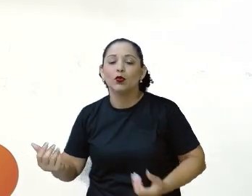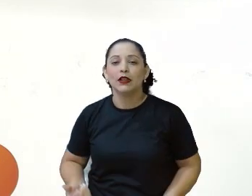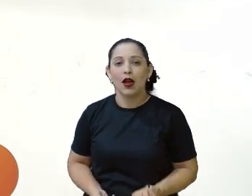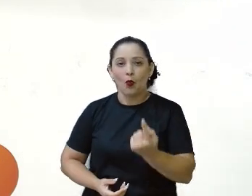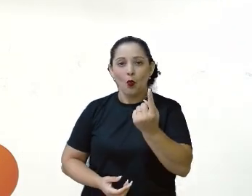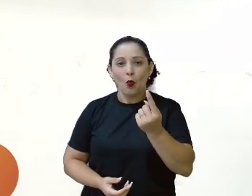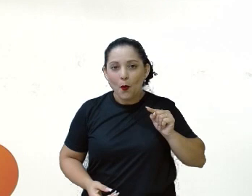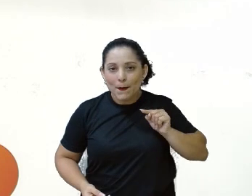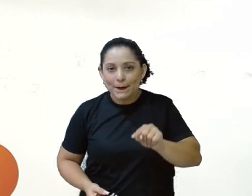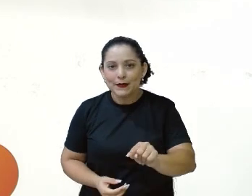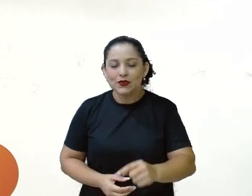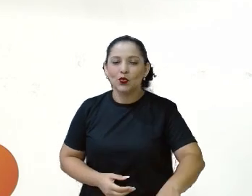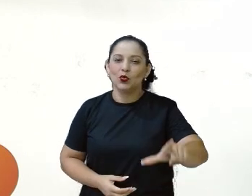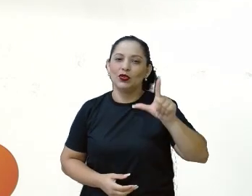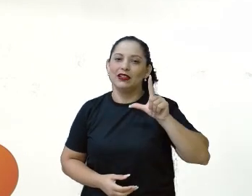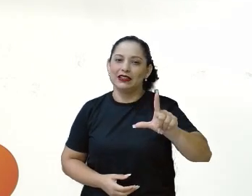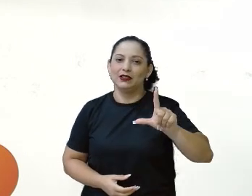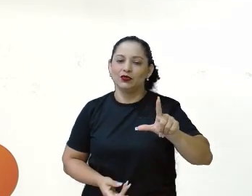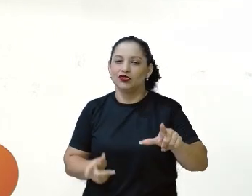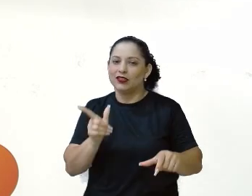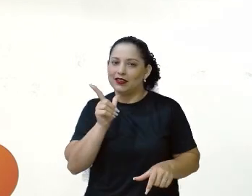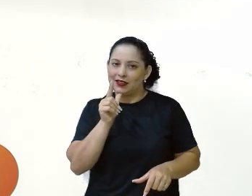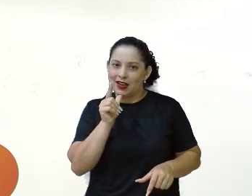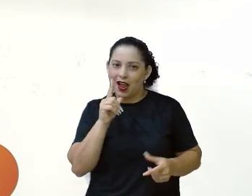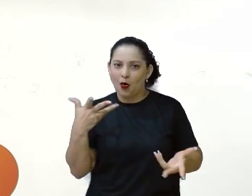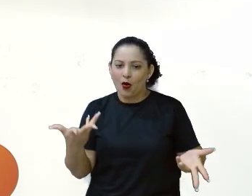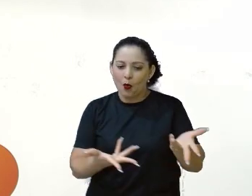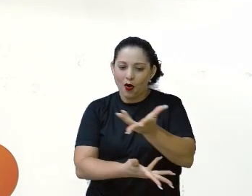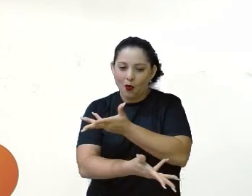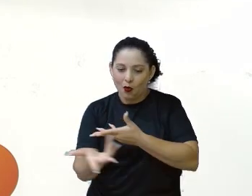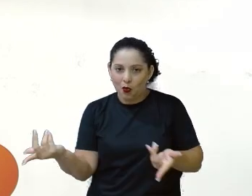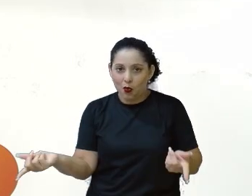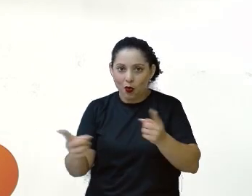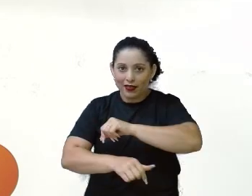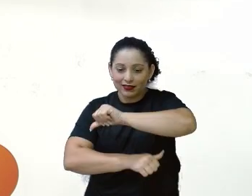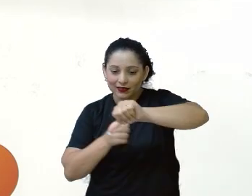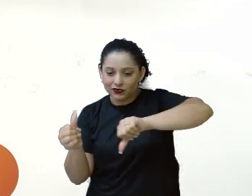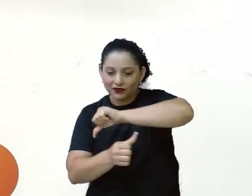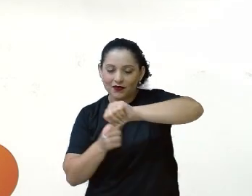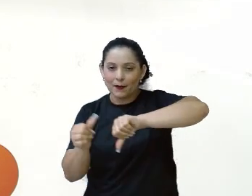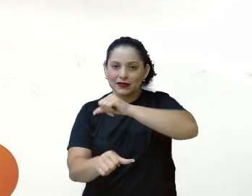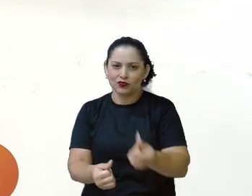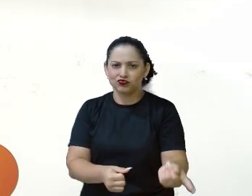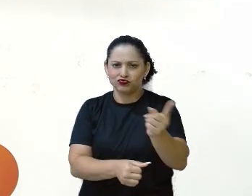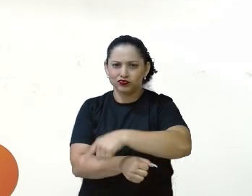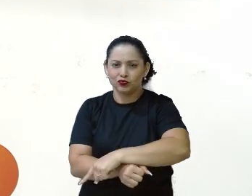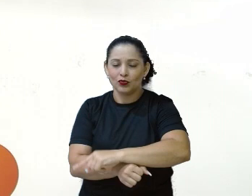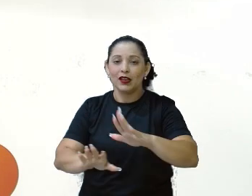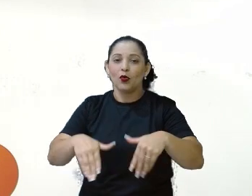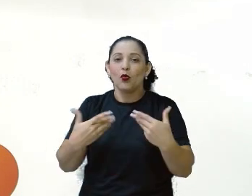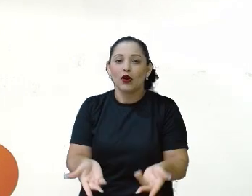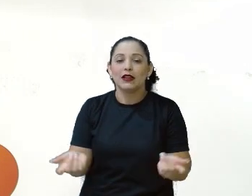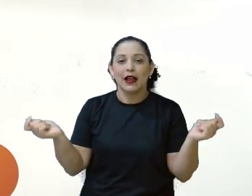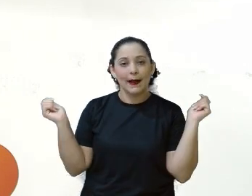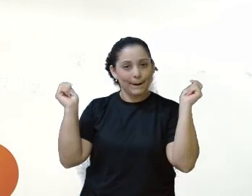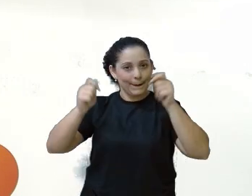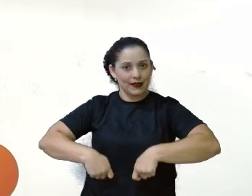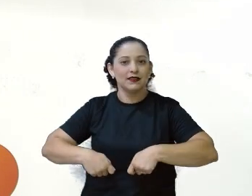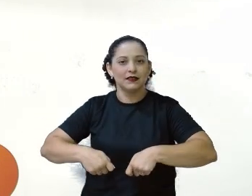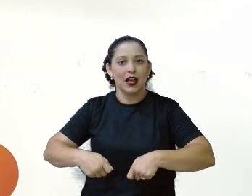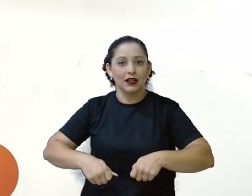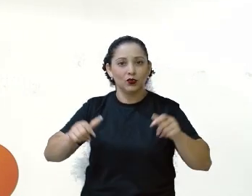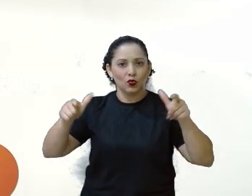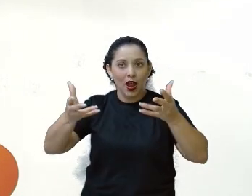1.000 litros de água. Isso é uma conversão utilizada quando a quantidade, quando a capacidade do